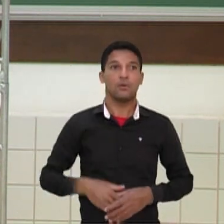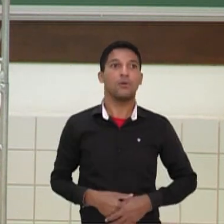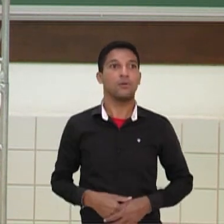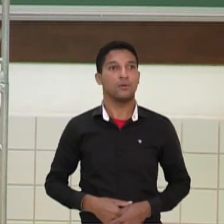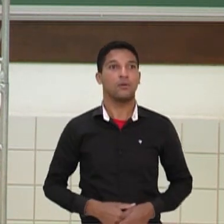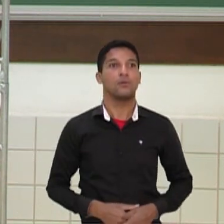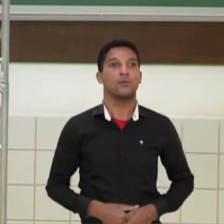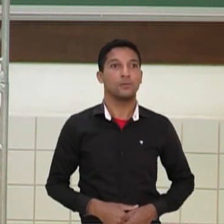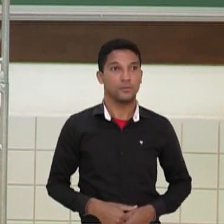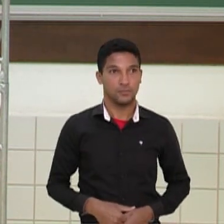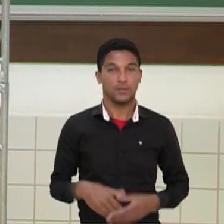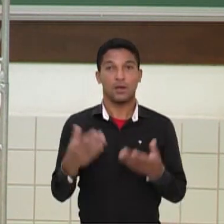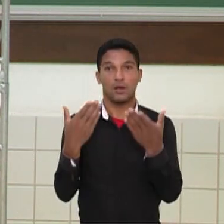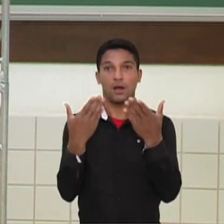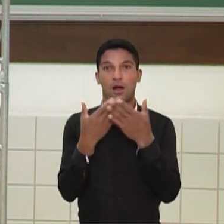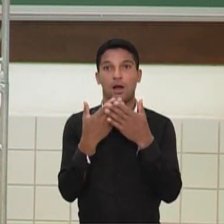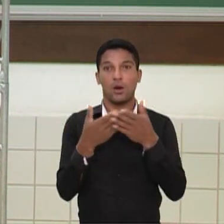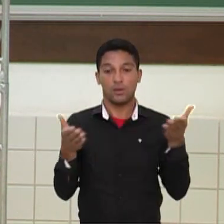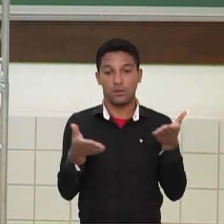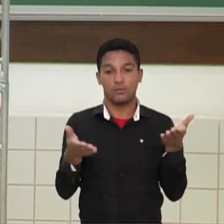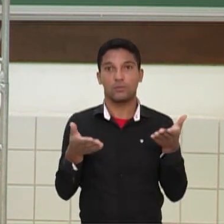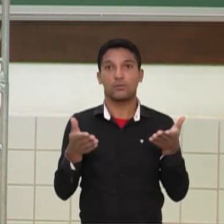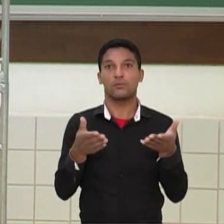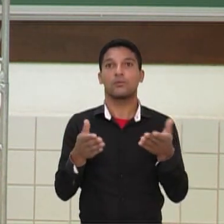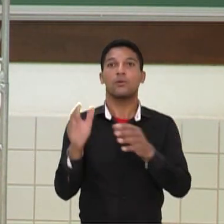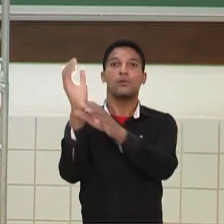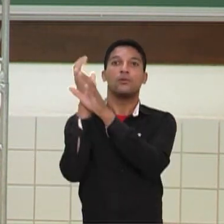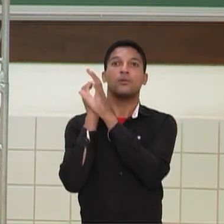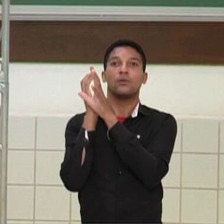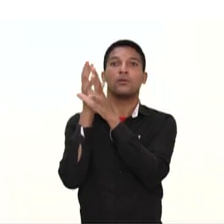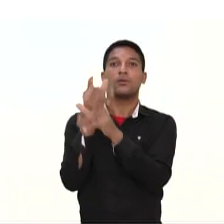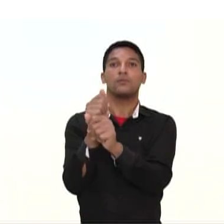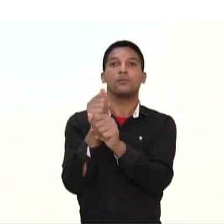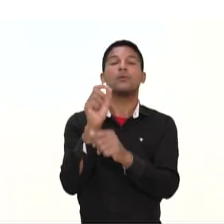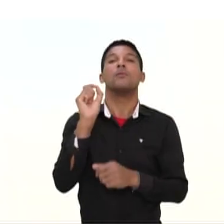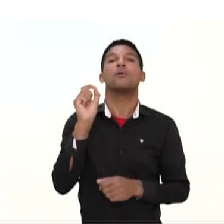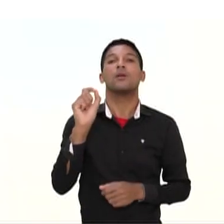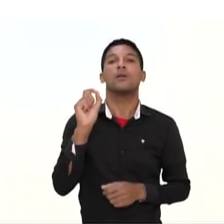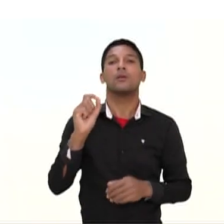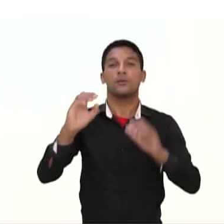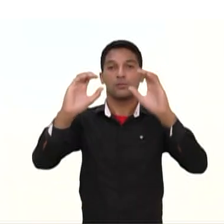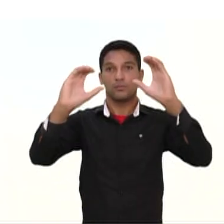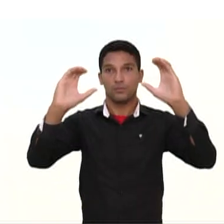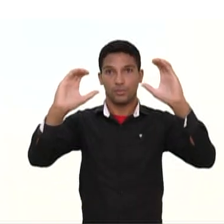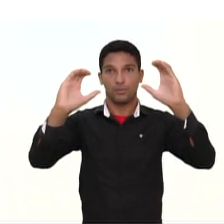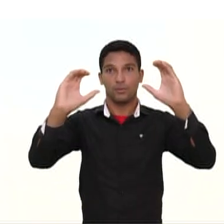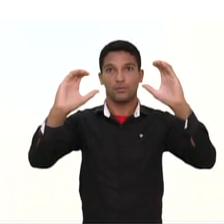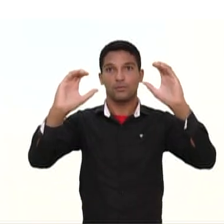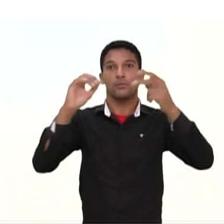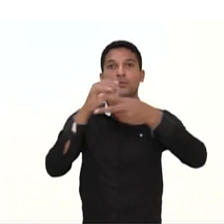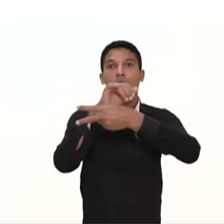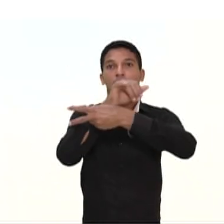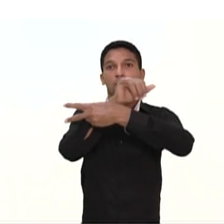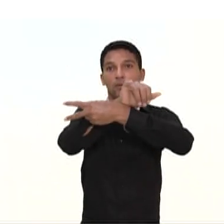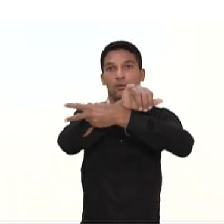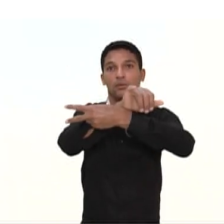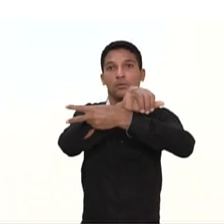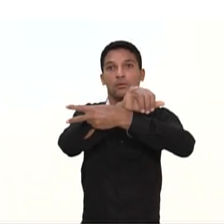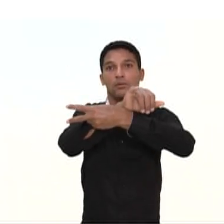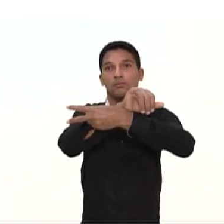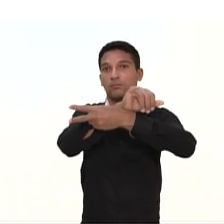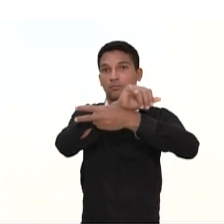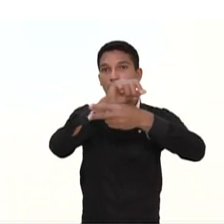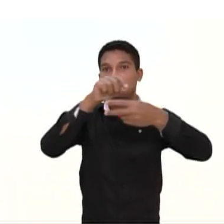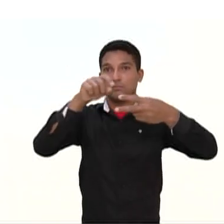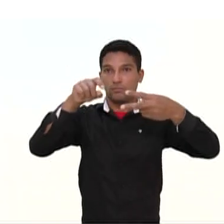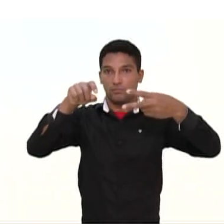retomada do conteúdo que é a função quadrática, beleza? Então tá lá, né? Hoje nós vamos falar das aplicações de funções quadráticas,